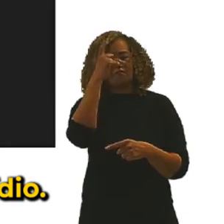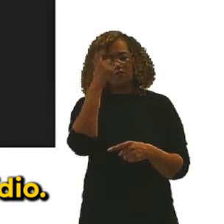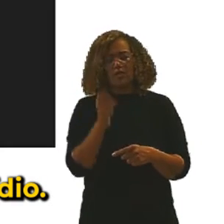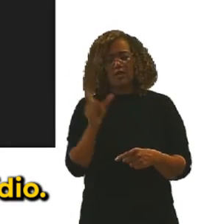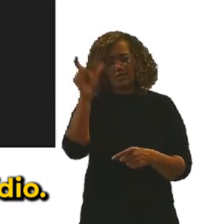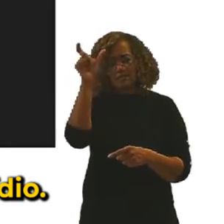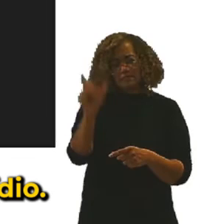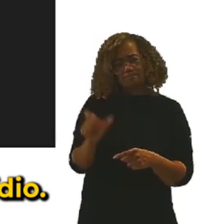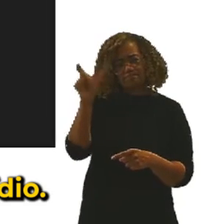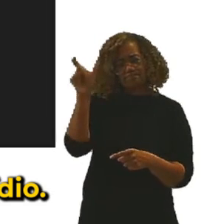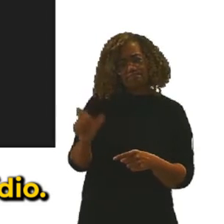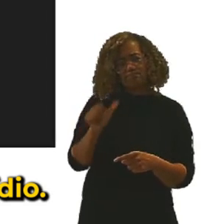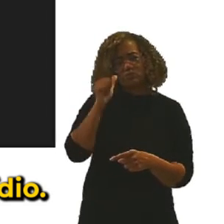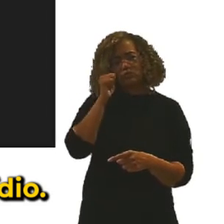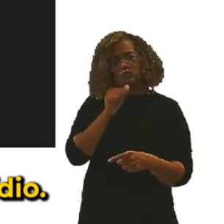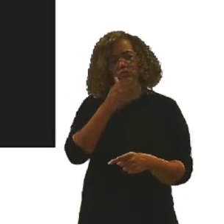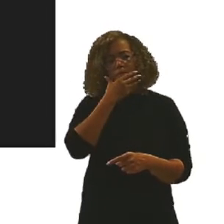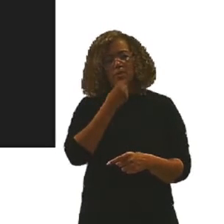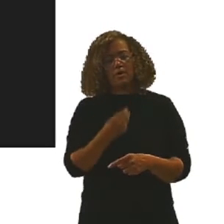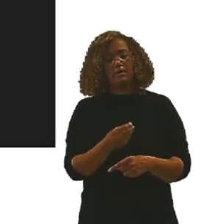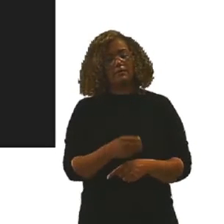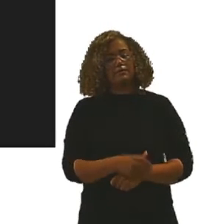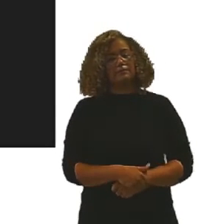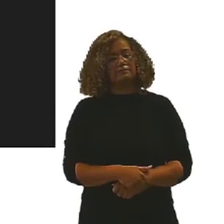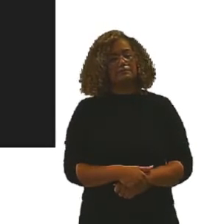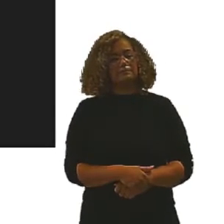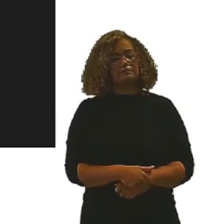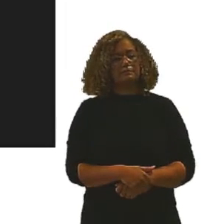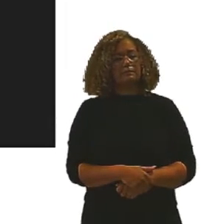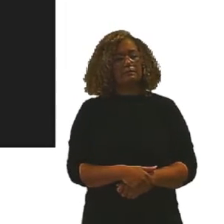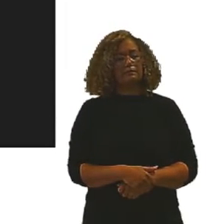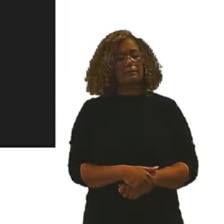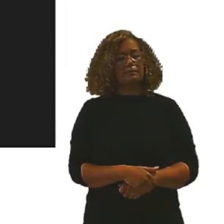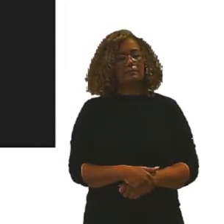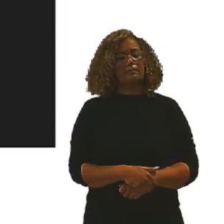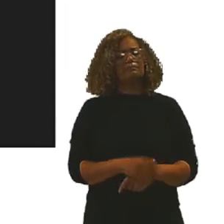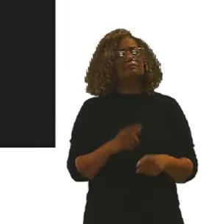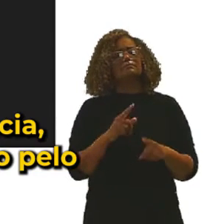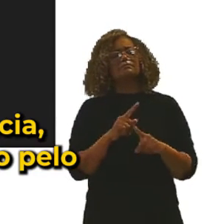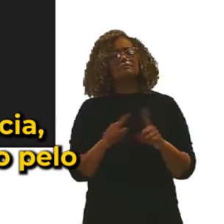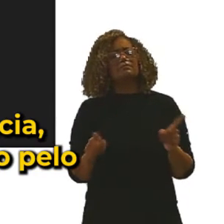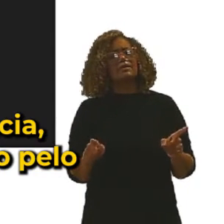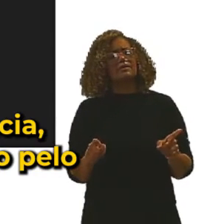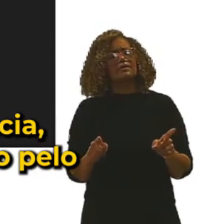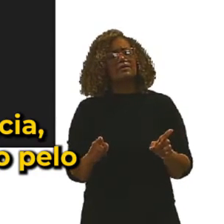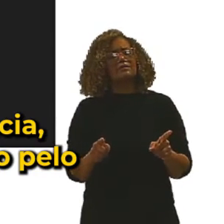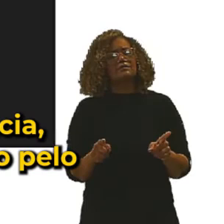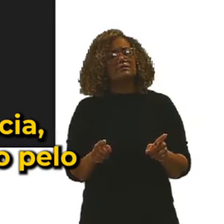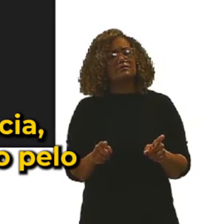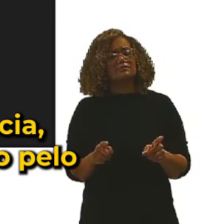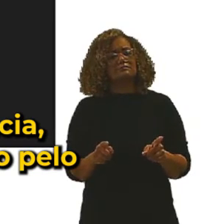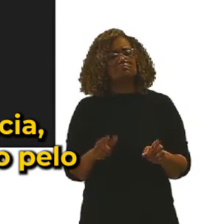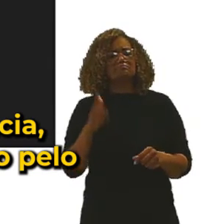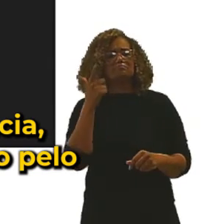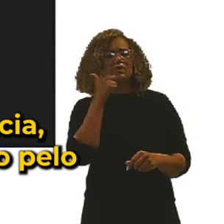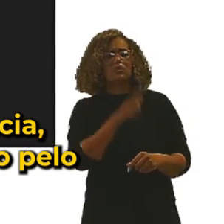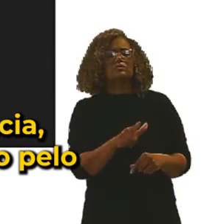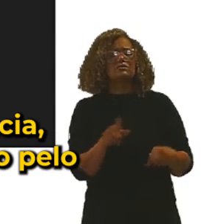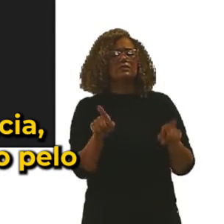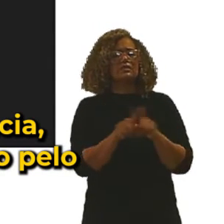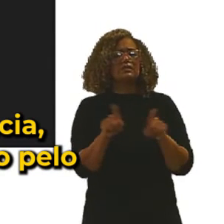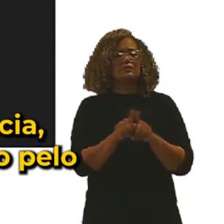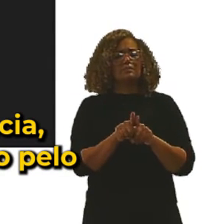feminicídio. Nessa busca, né, da mulher né, para conseguir romper o ciclo da